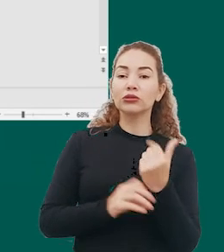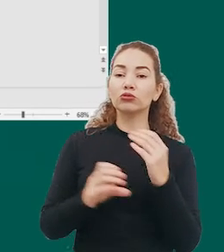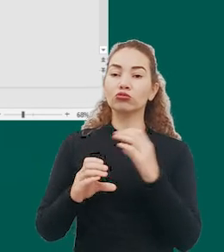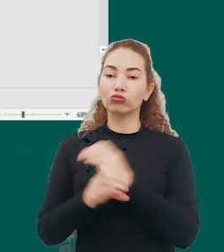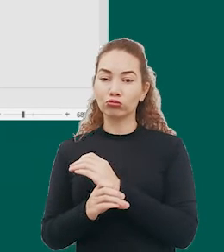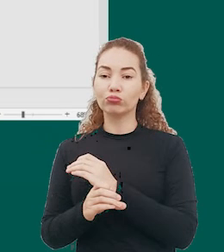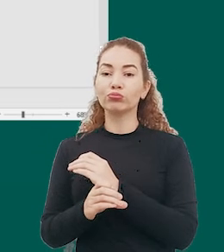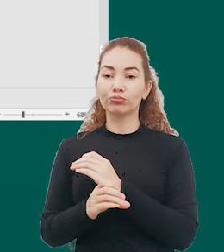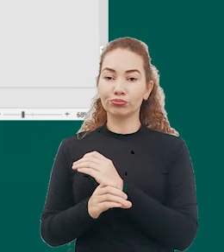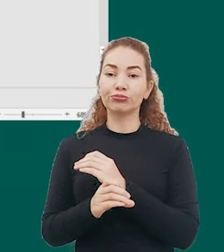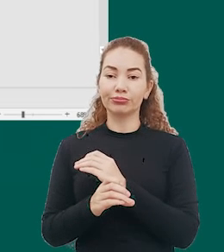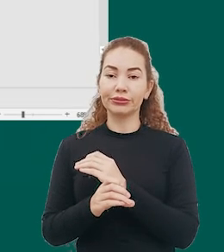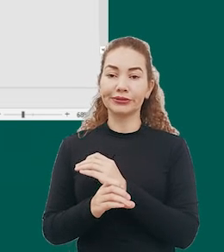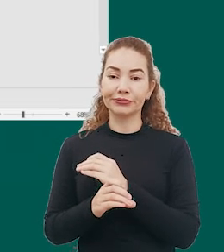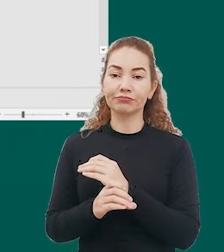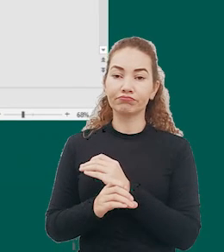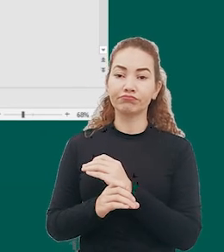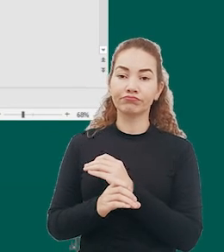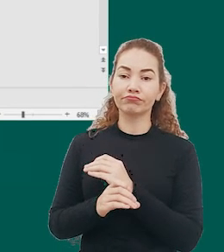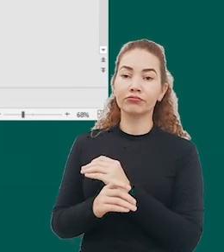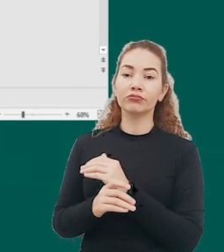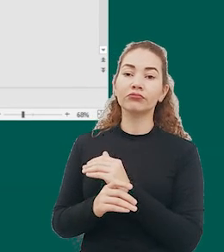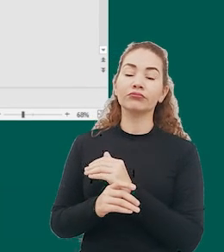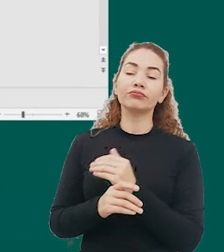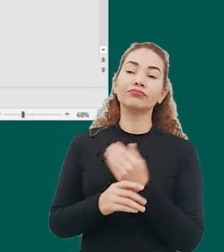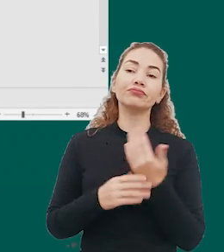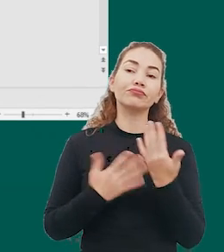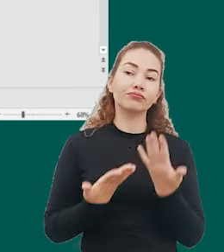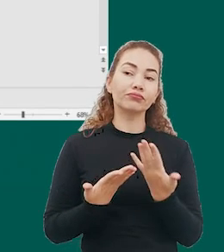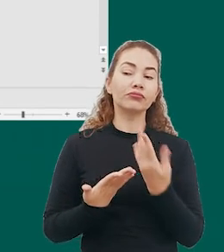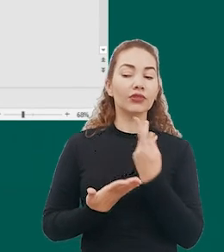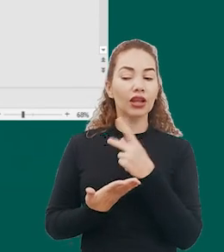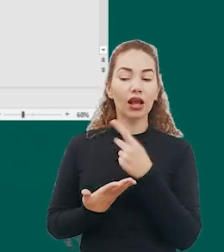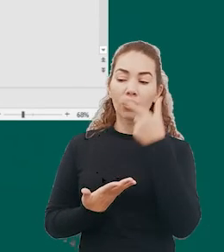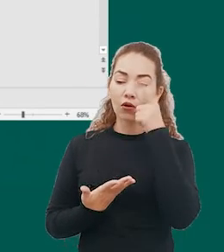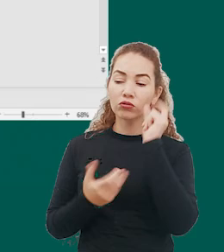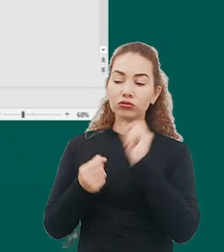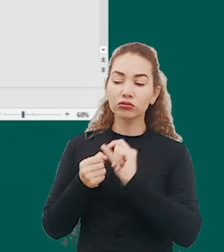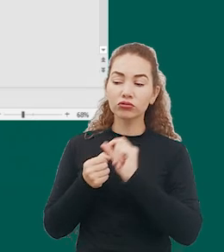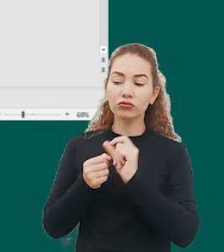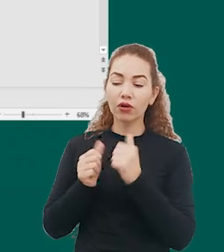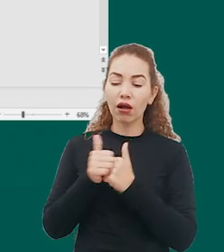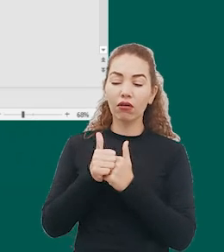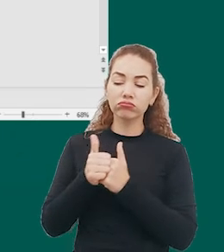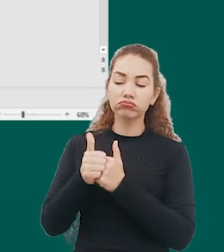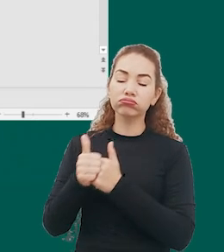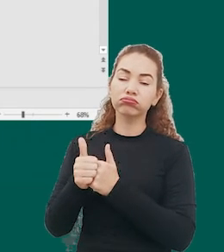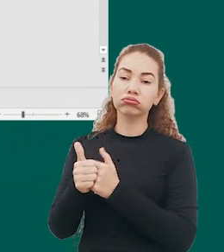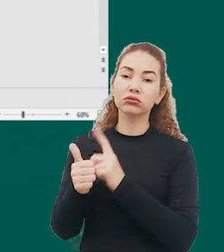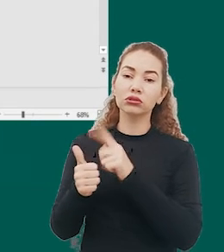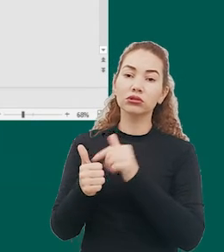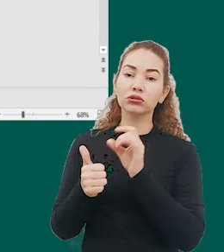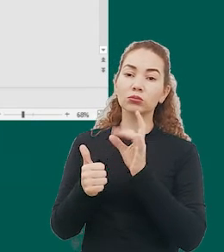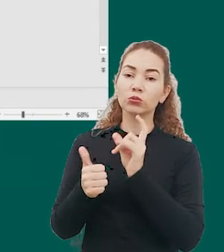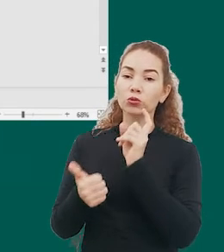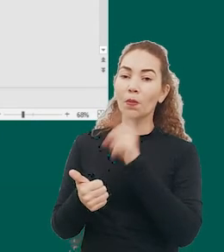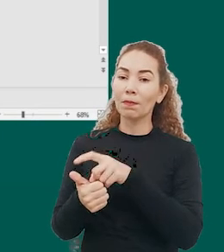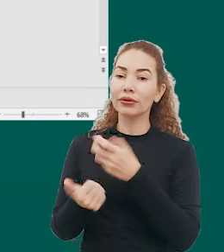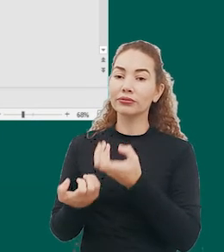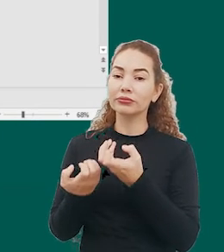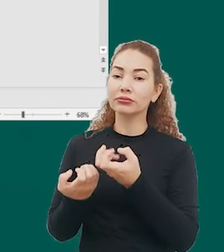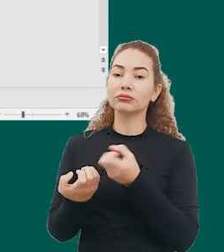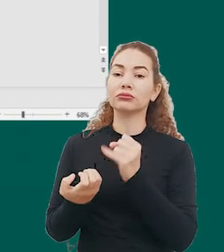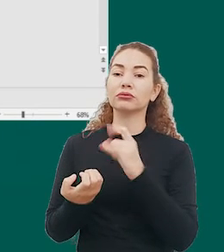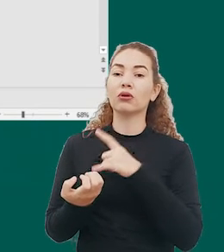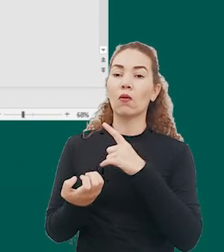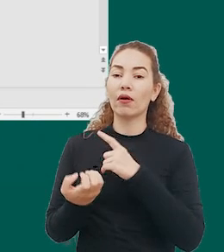valor na declaração completa. E ali eu posso ir fazendo o acompanhamento e depois eu só marco qual das duas